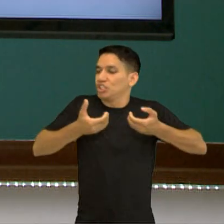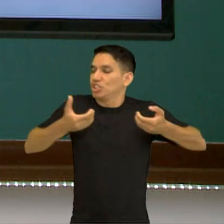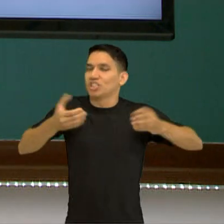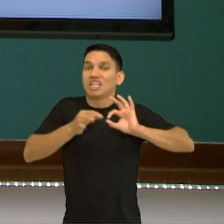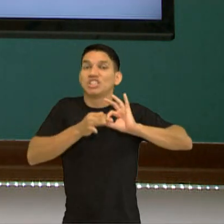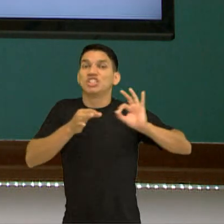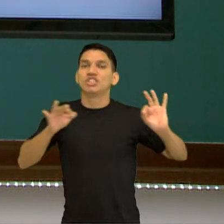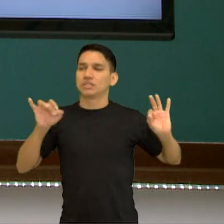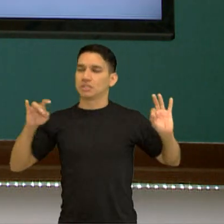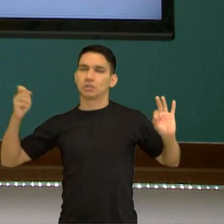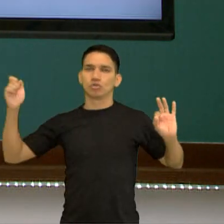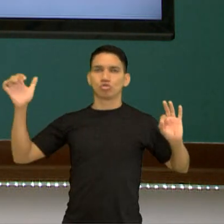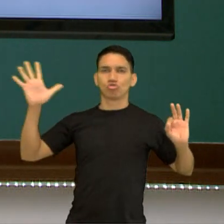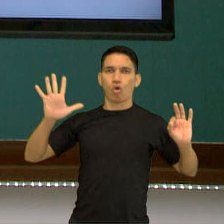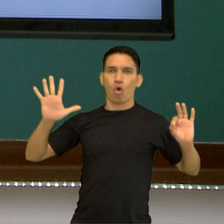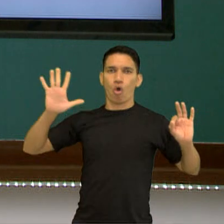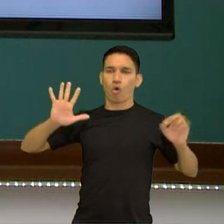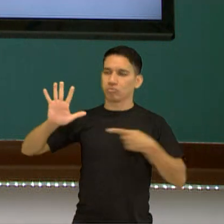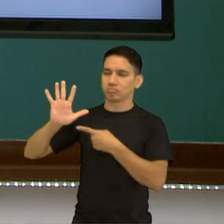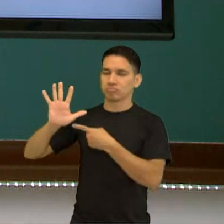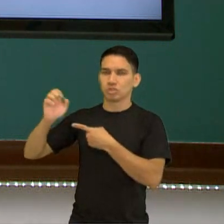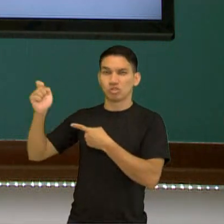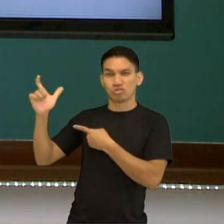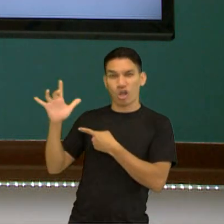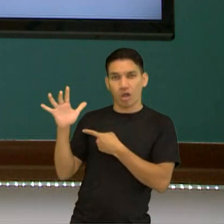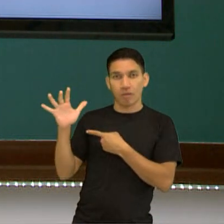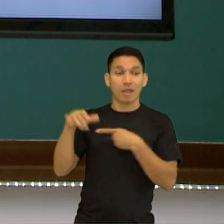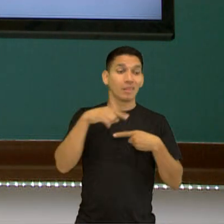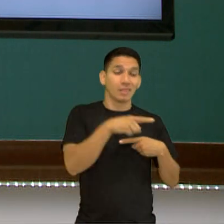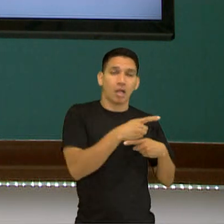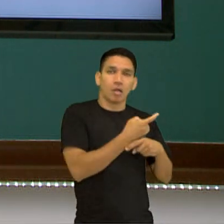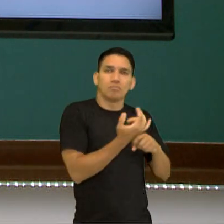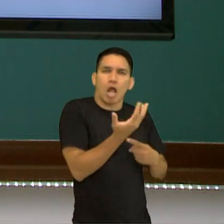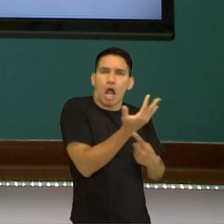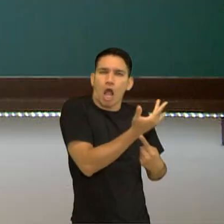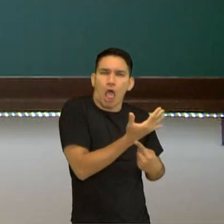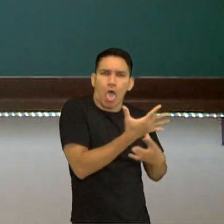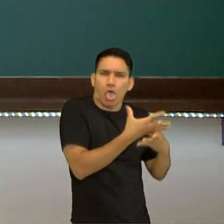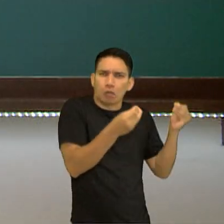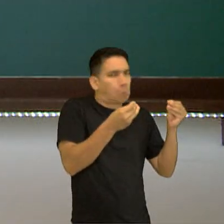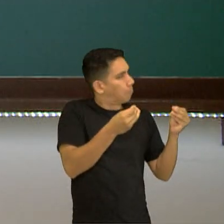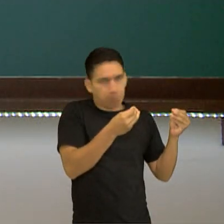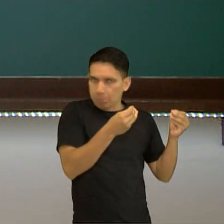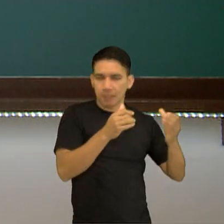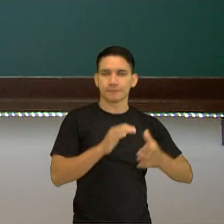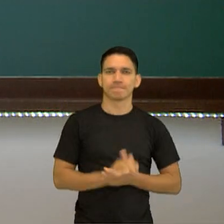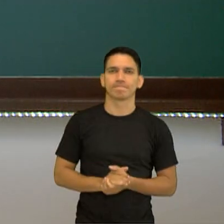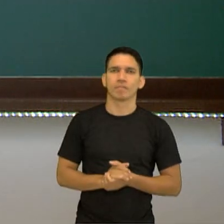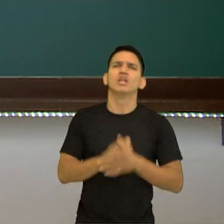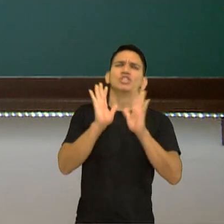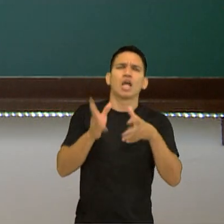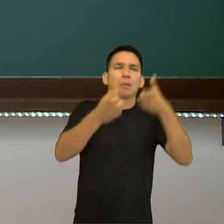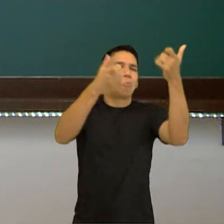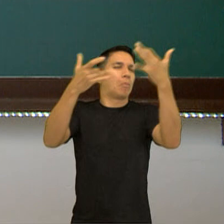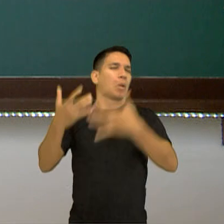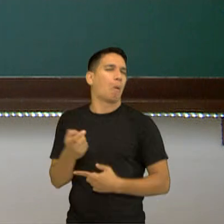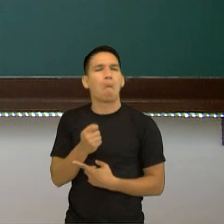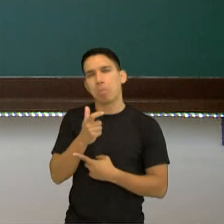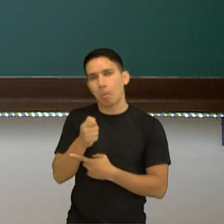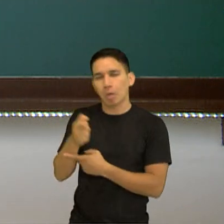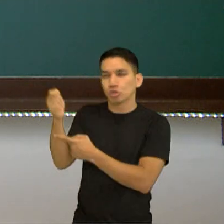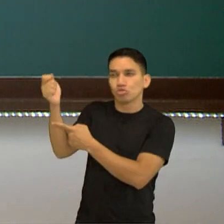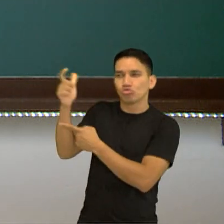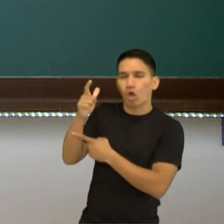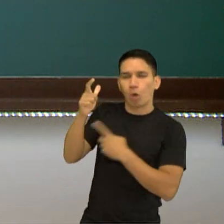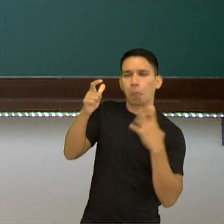todos esses gases eles não se dissiparam. Agora que a gente já falou um pouquinho sobre o sistema solar, sobre a teoria